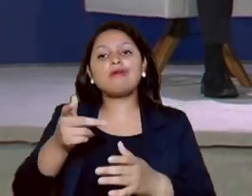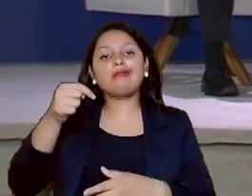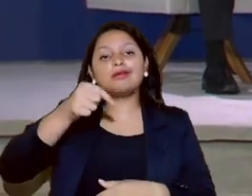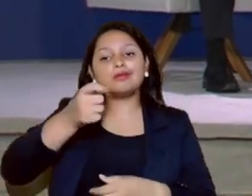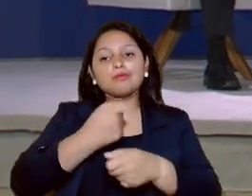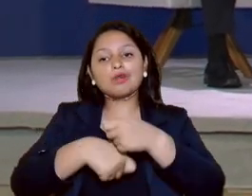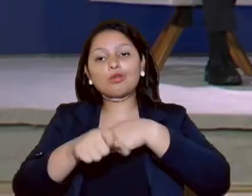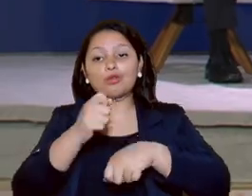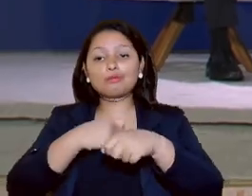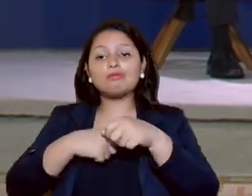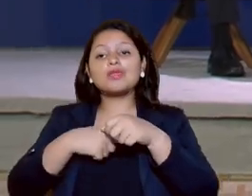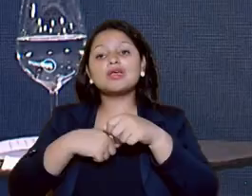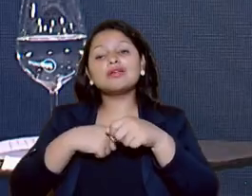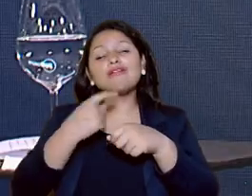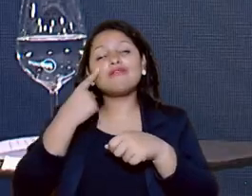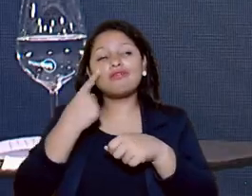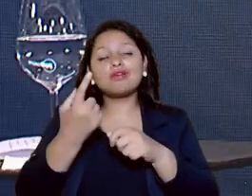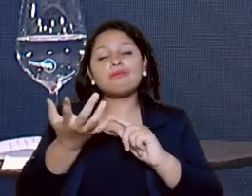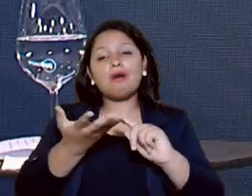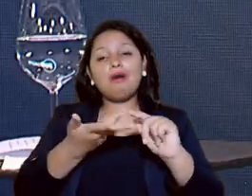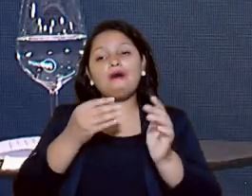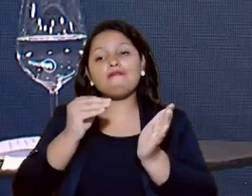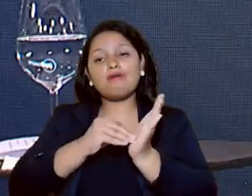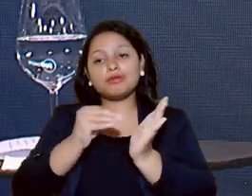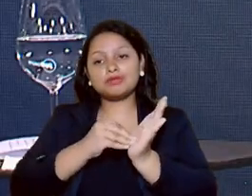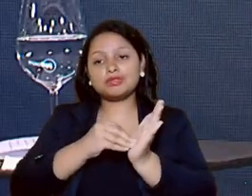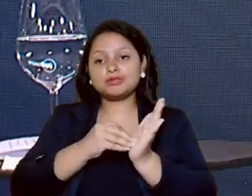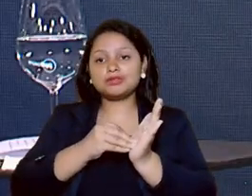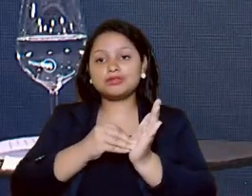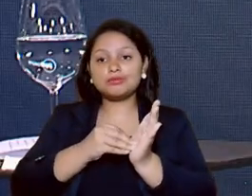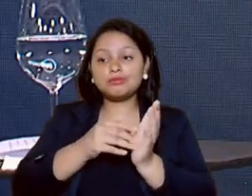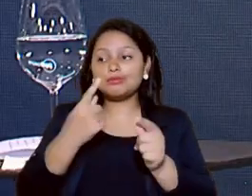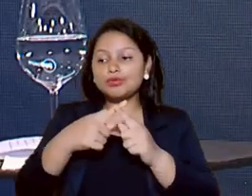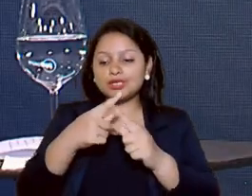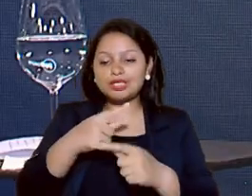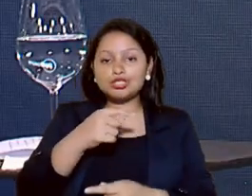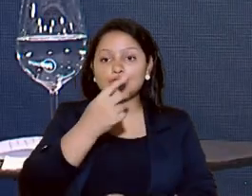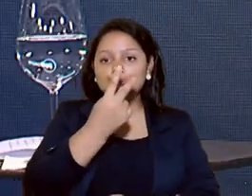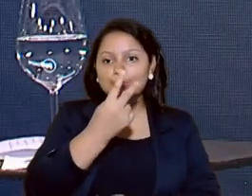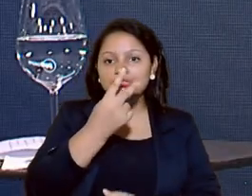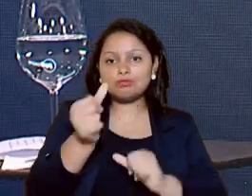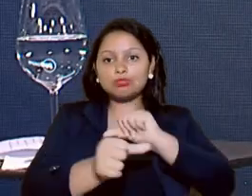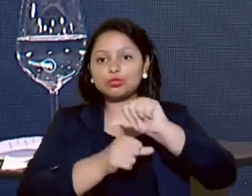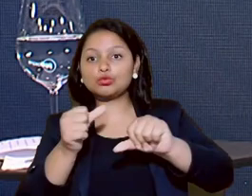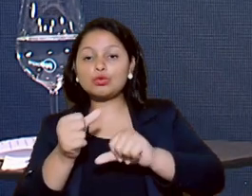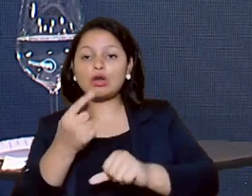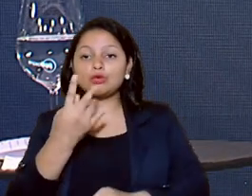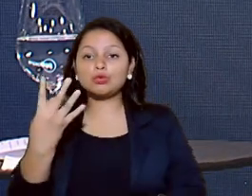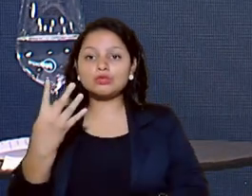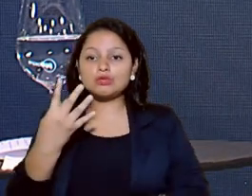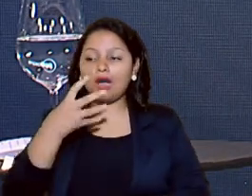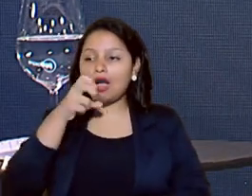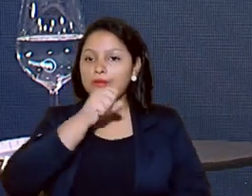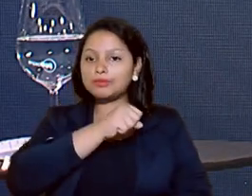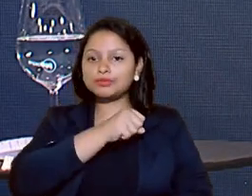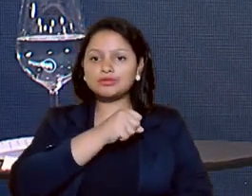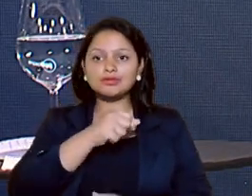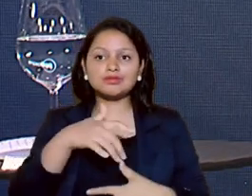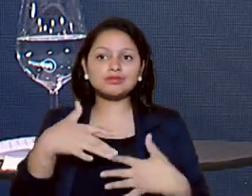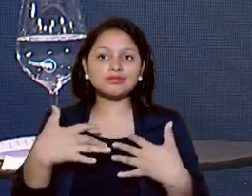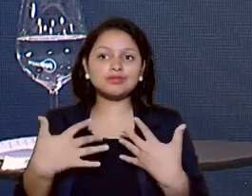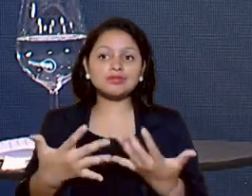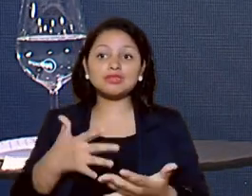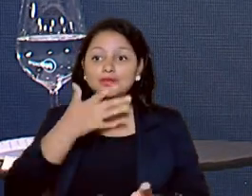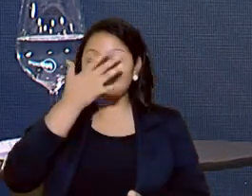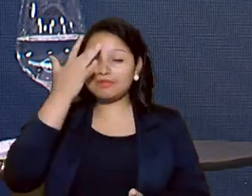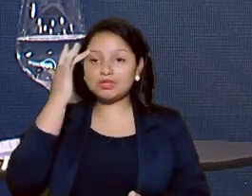ciclos muito agudos de juros você saiu de dois para 14 né numa velocidade luz tá certo já tem gente achando que tem que ir de